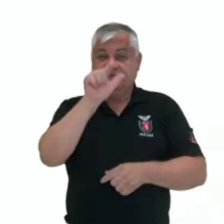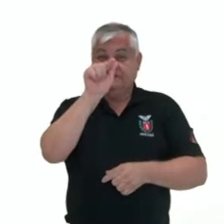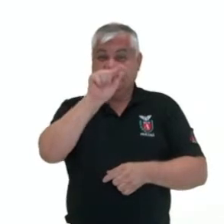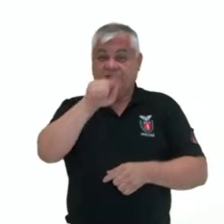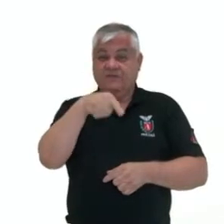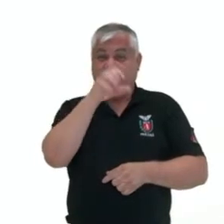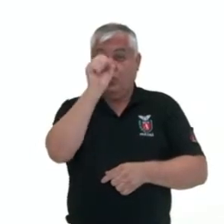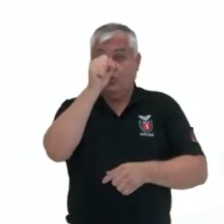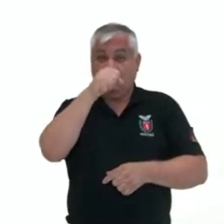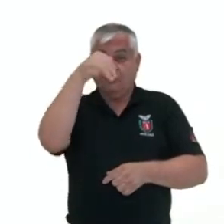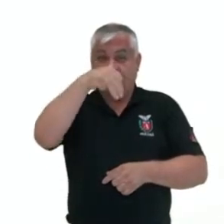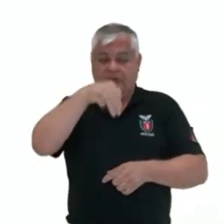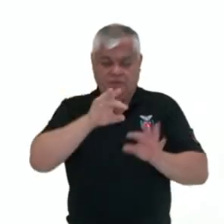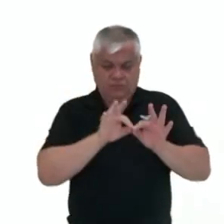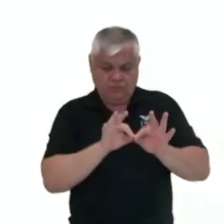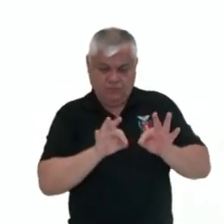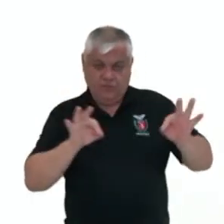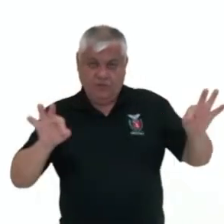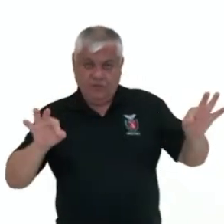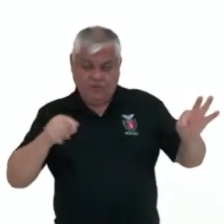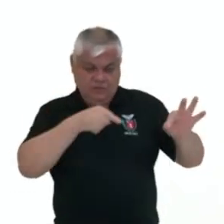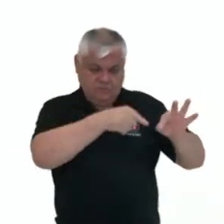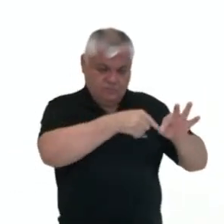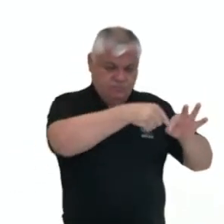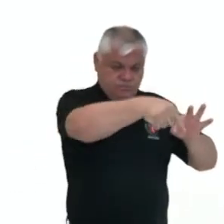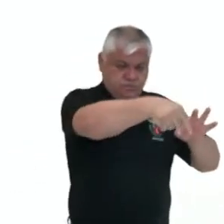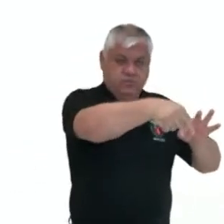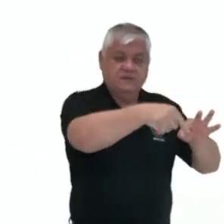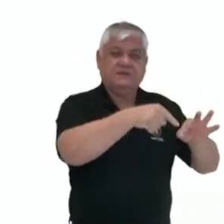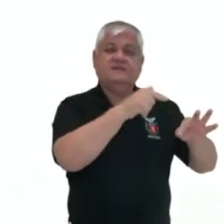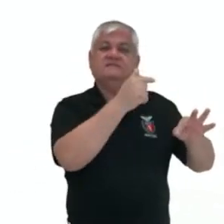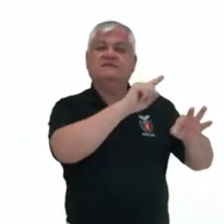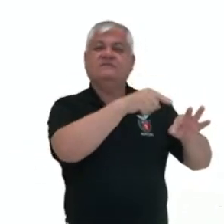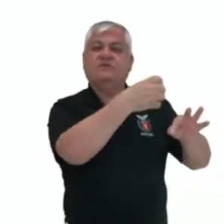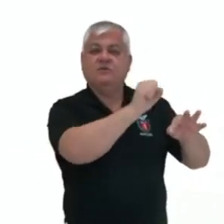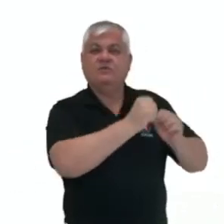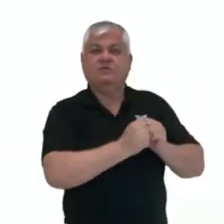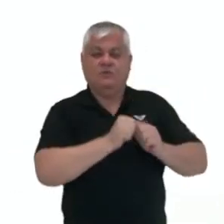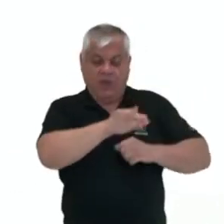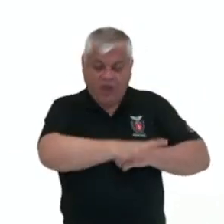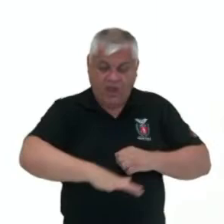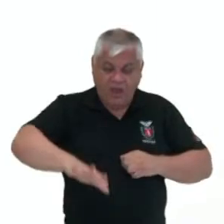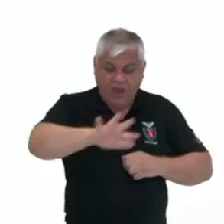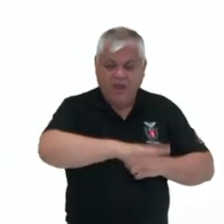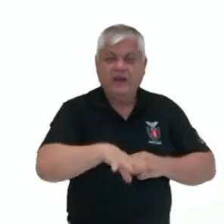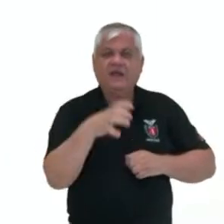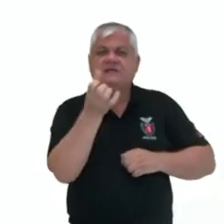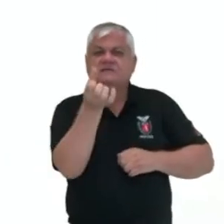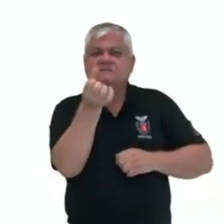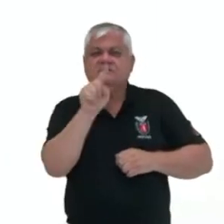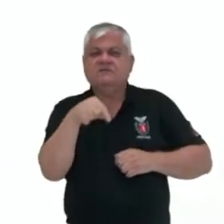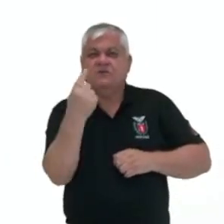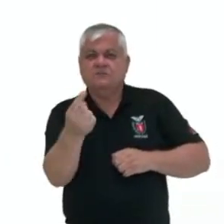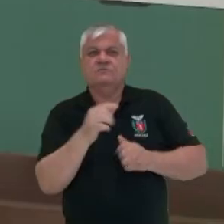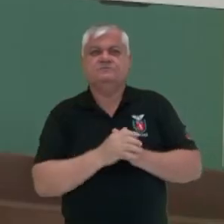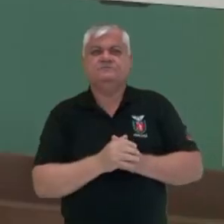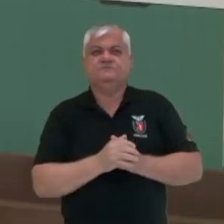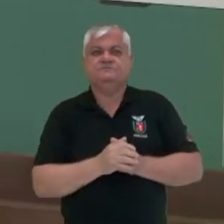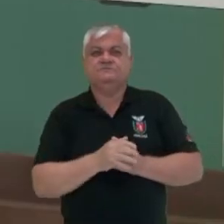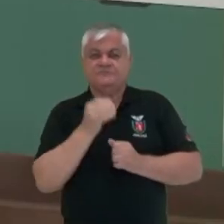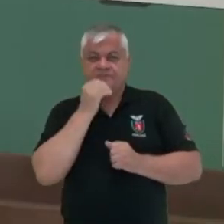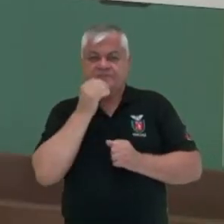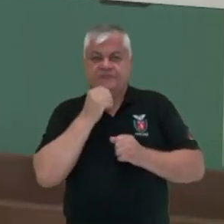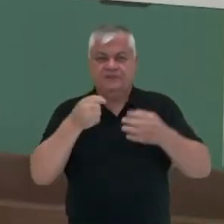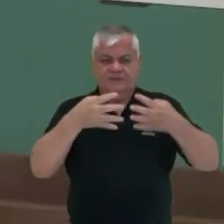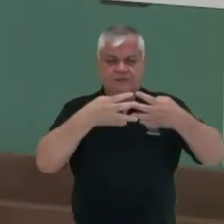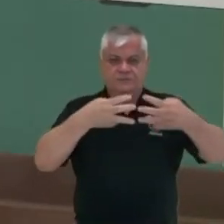por 7,8 e a área de luta 6,1 por 6,1. Como assim? Então vamos lá. O ringue ele